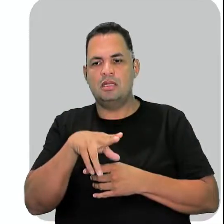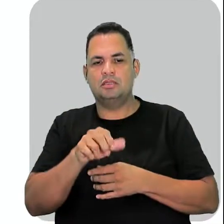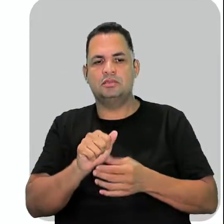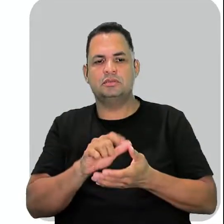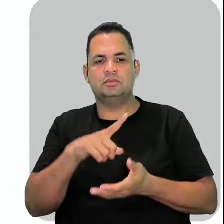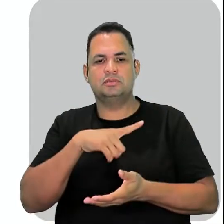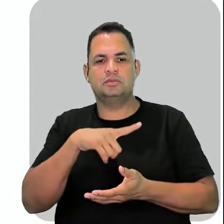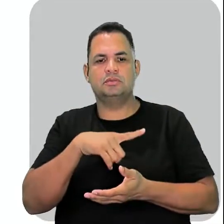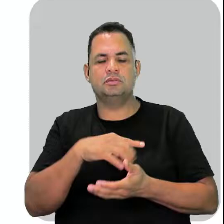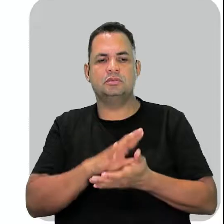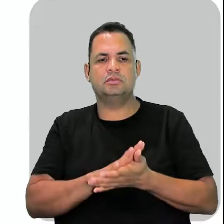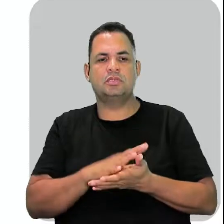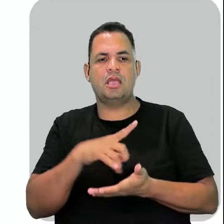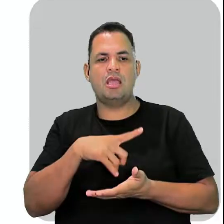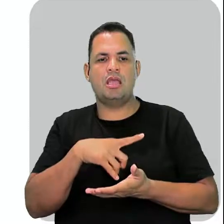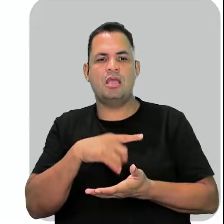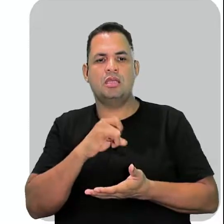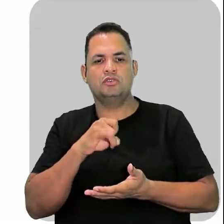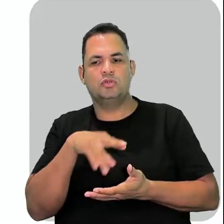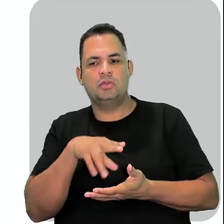vamos ter a isomeria